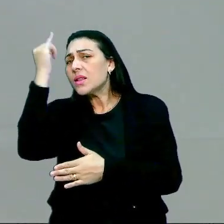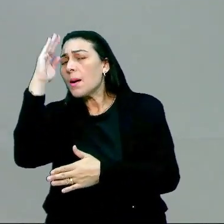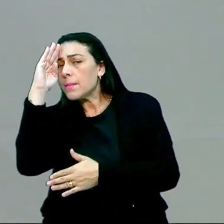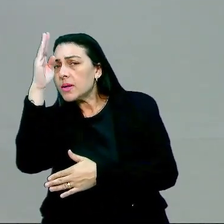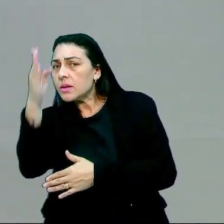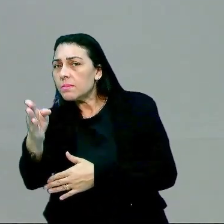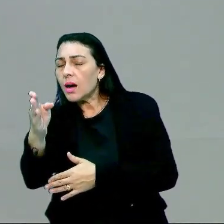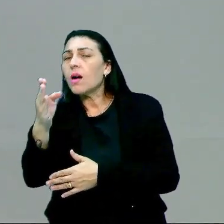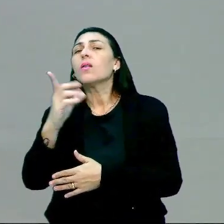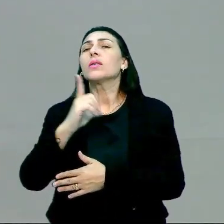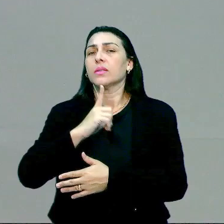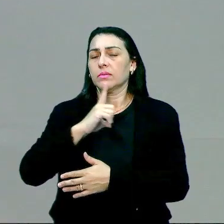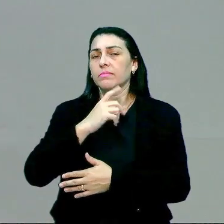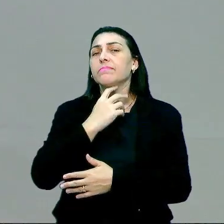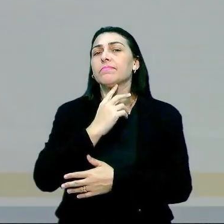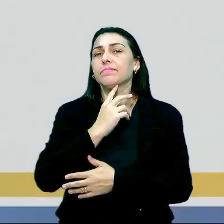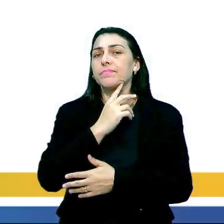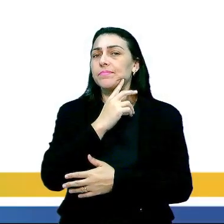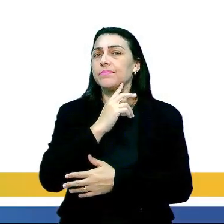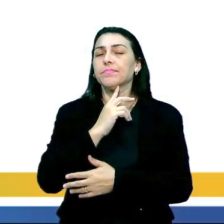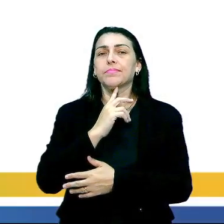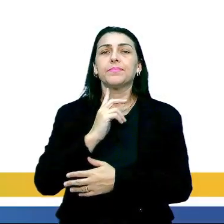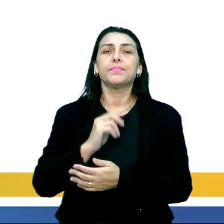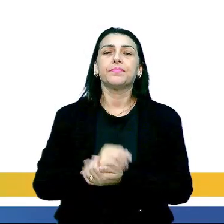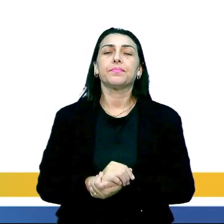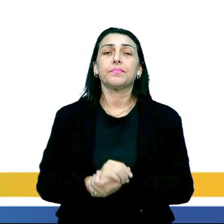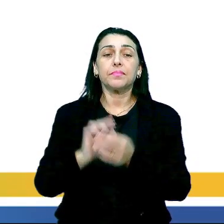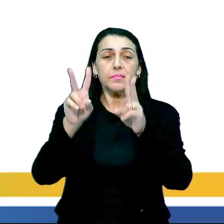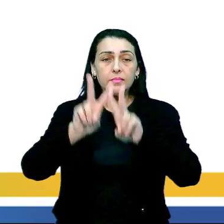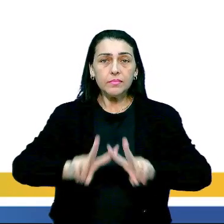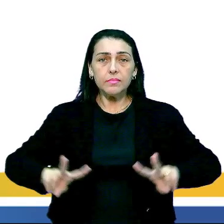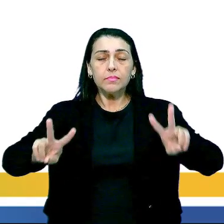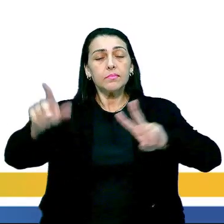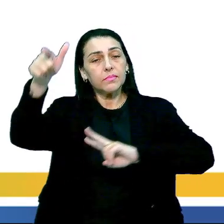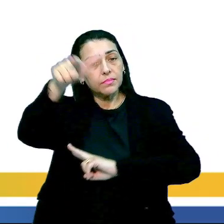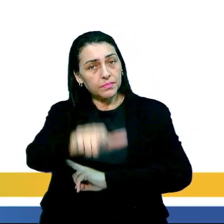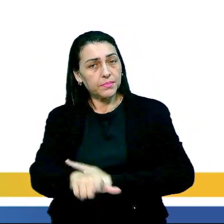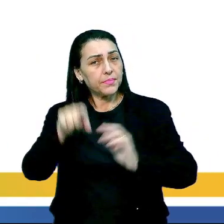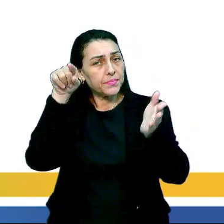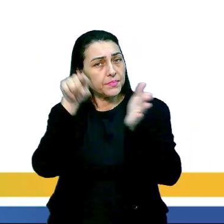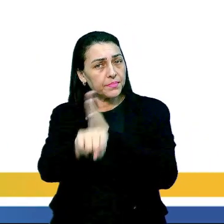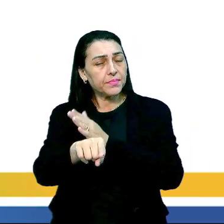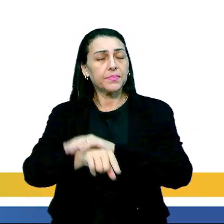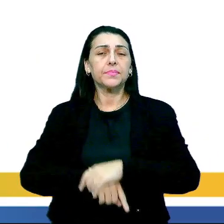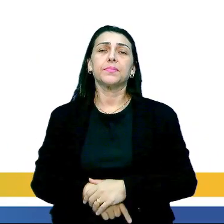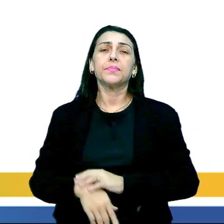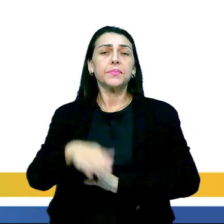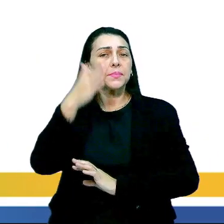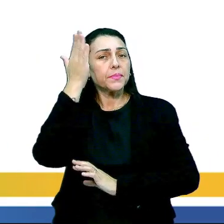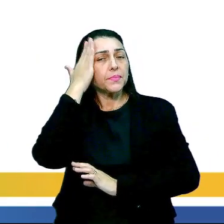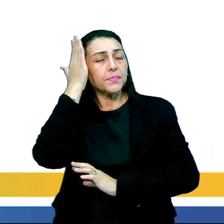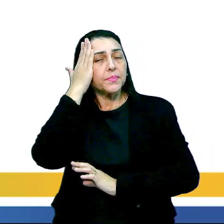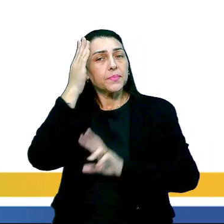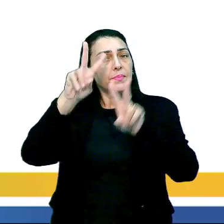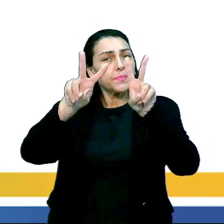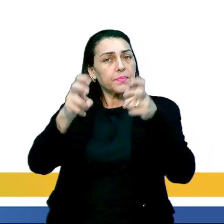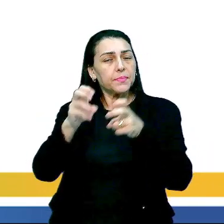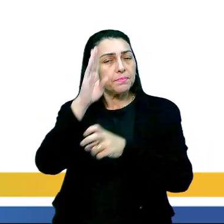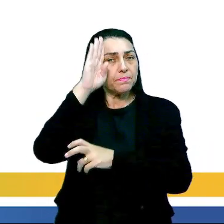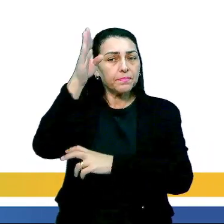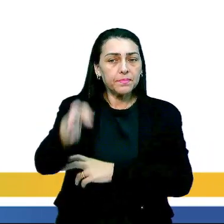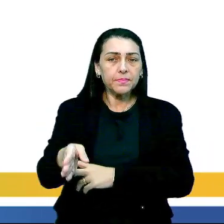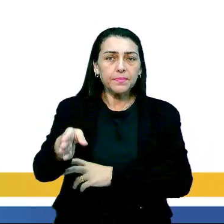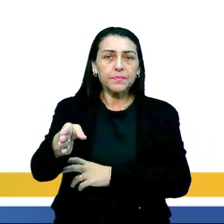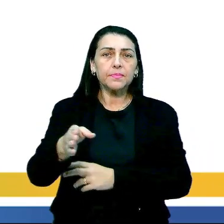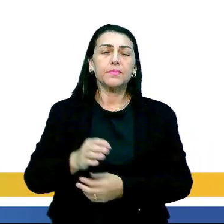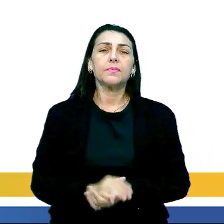principal que, no caso, está sendo tratada. Então, visualizando novamente essa questão, nós sabemos que a temática